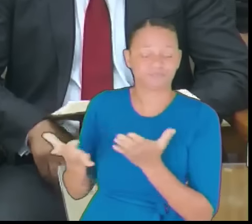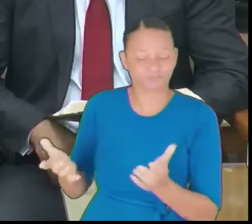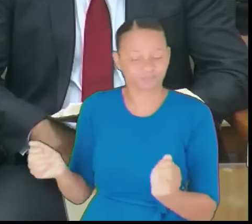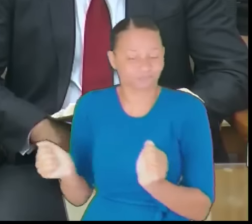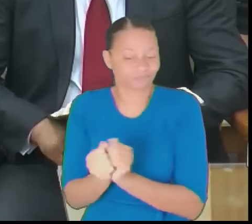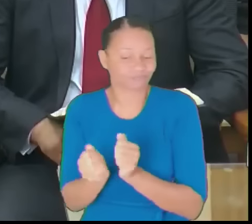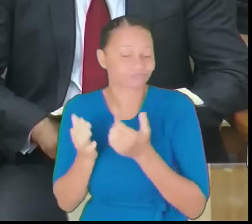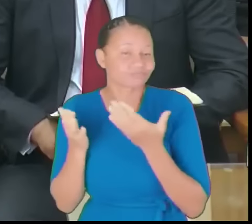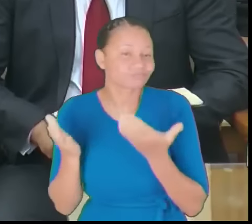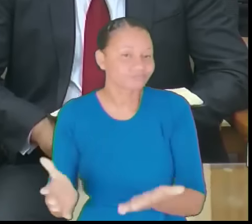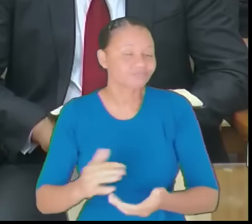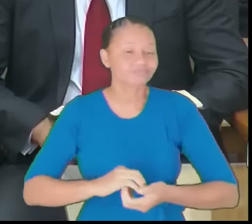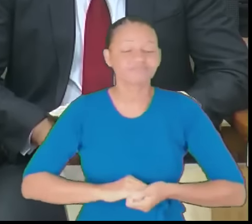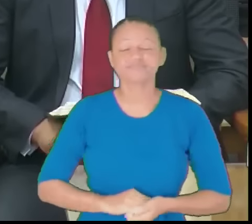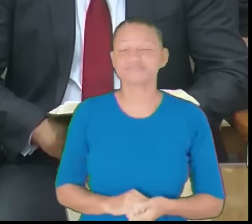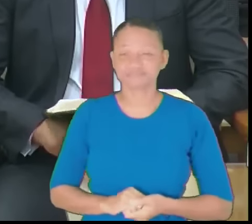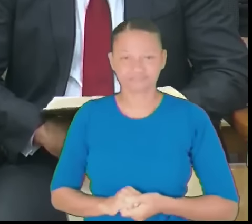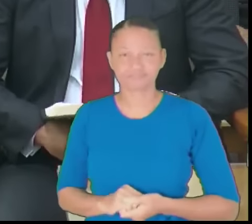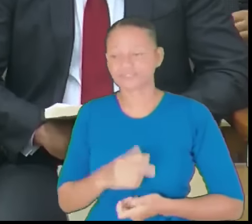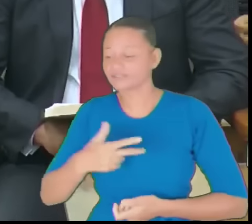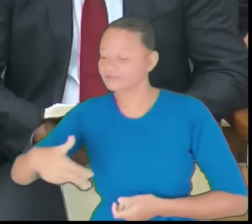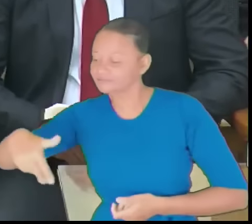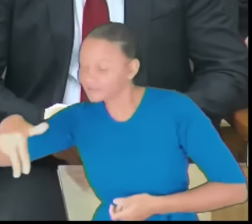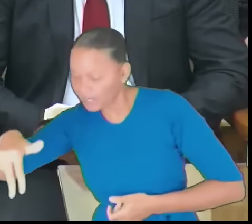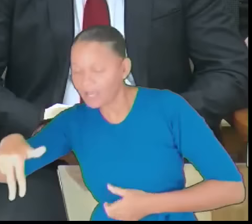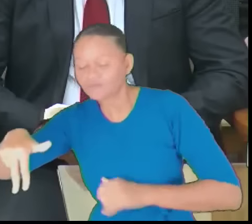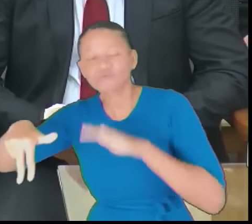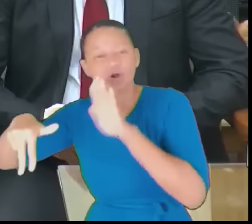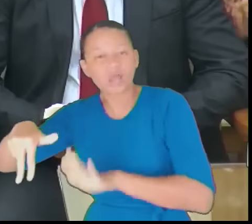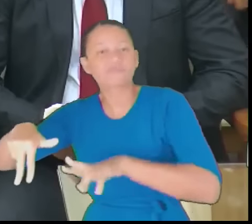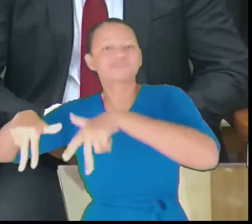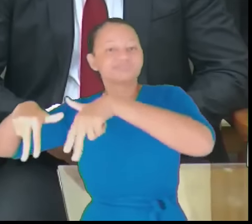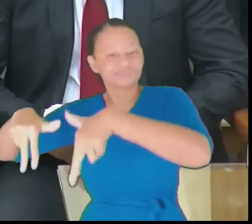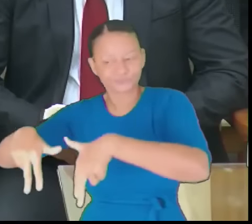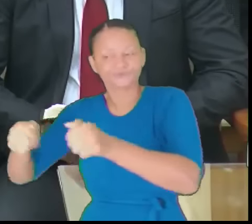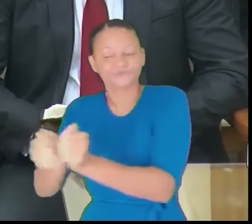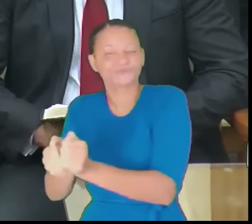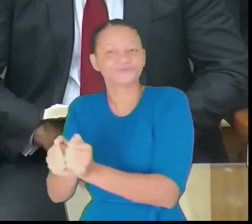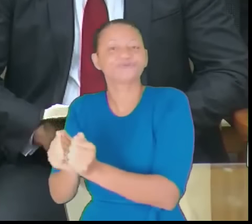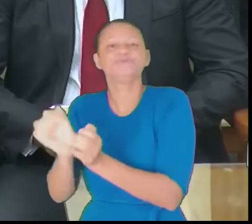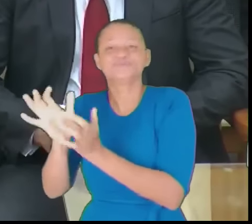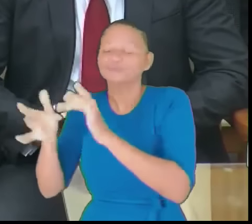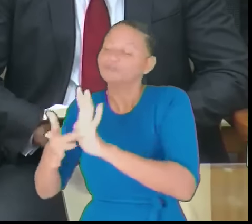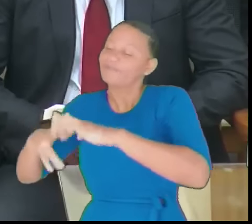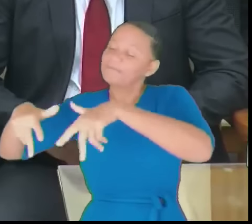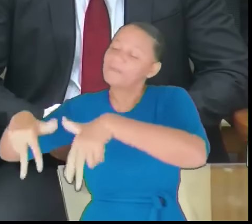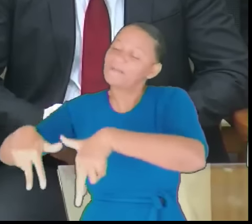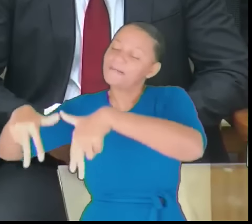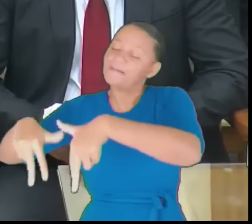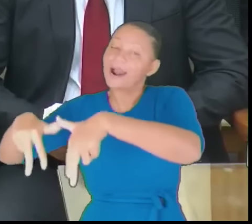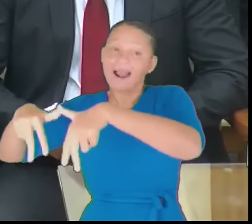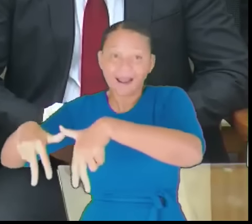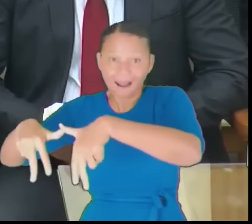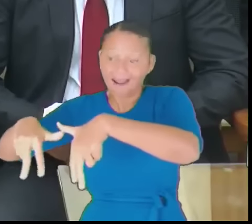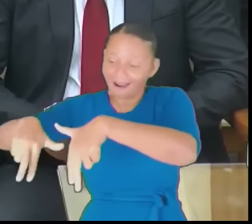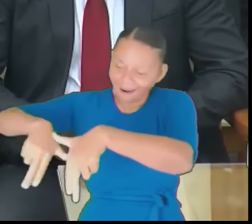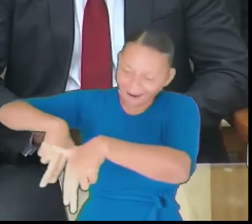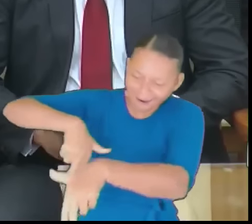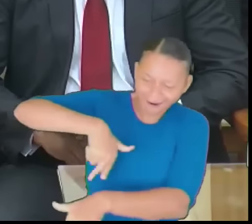quando ela saiu bonita. Quando ela saiu do jardim, ela saiu